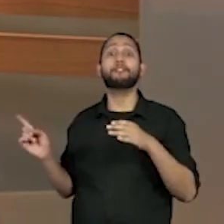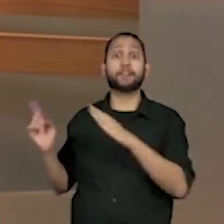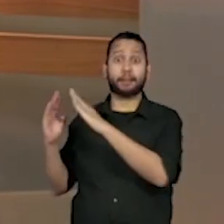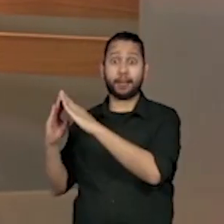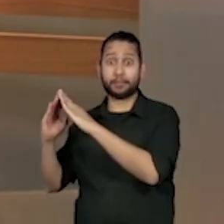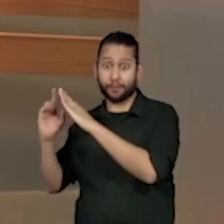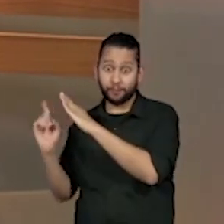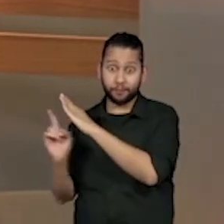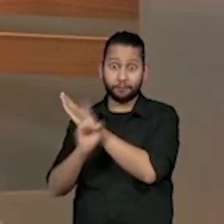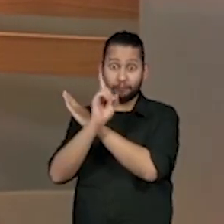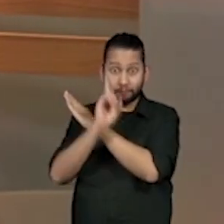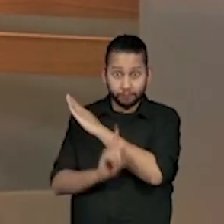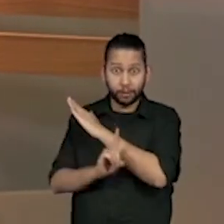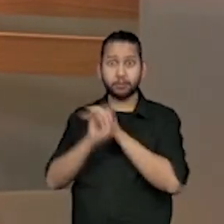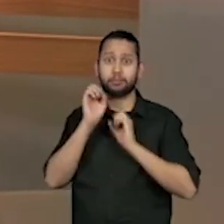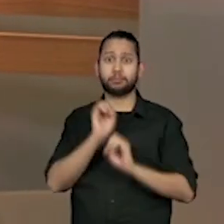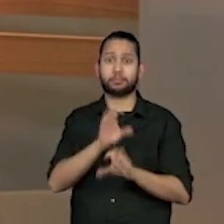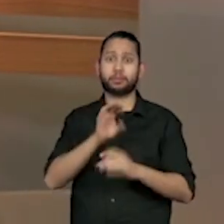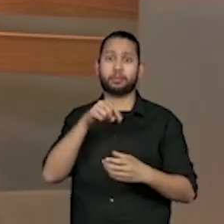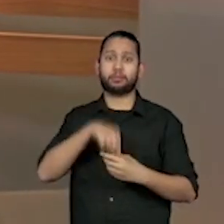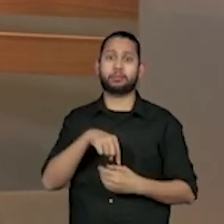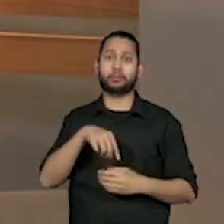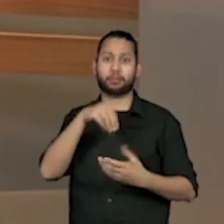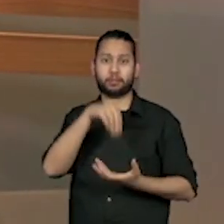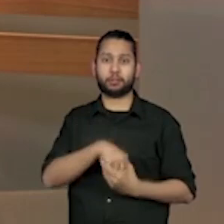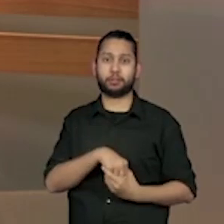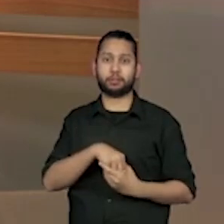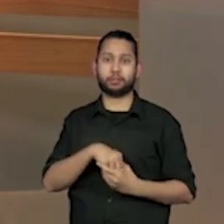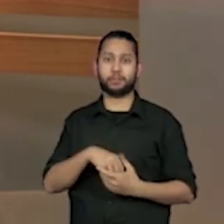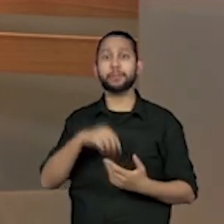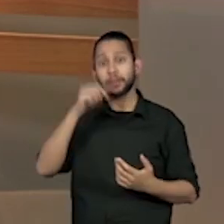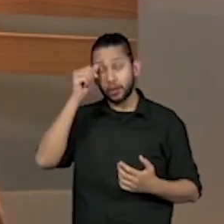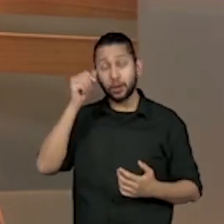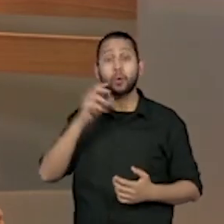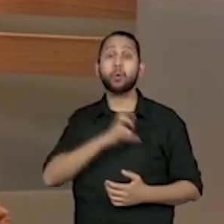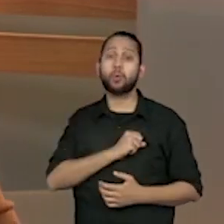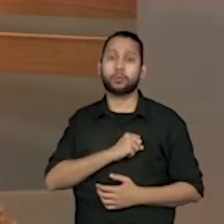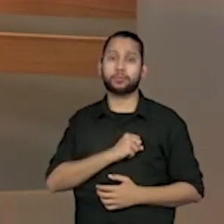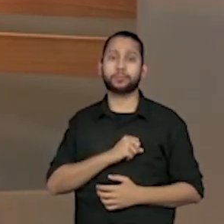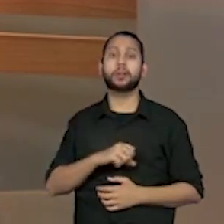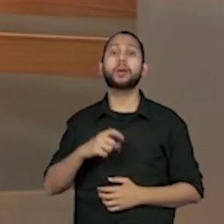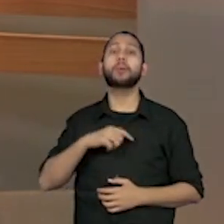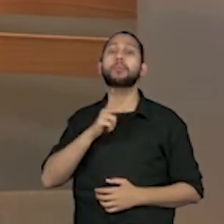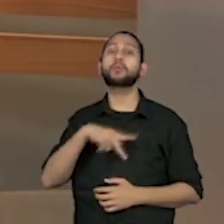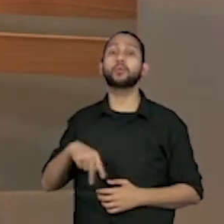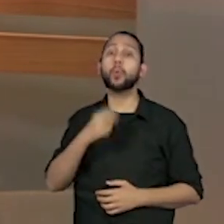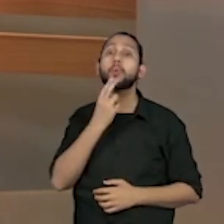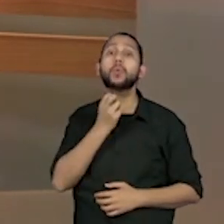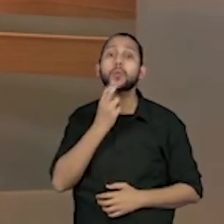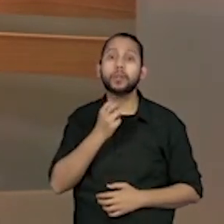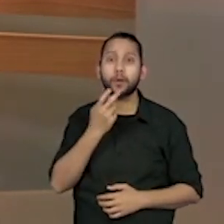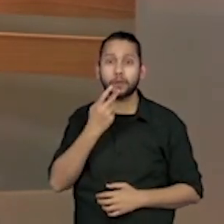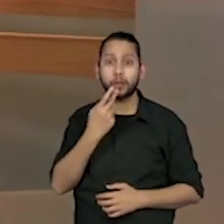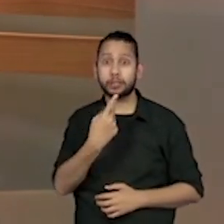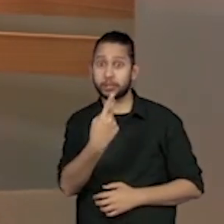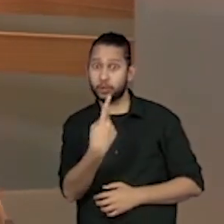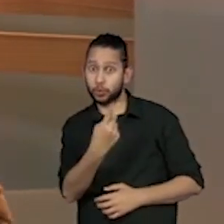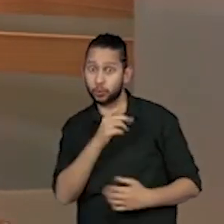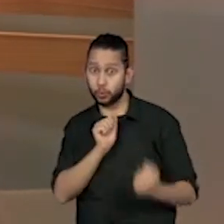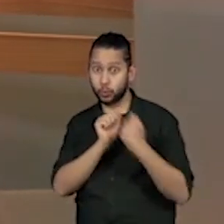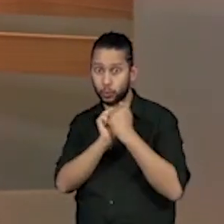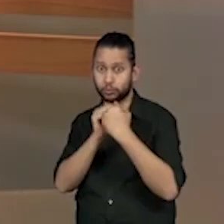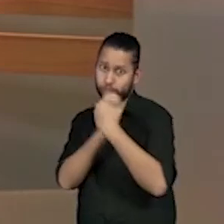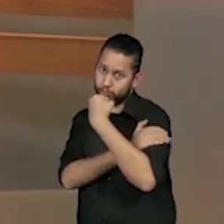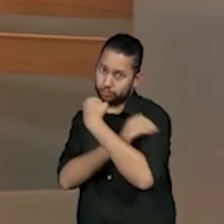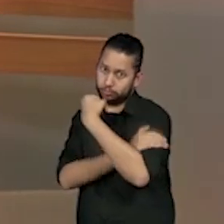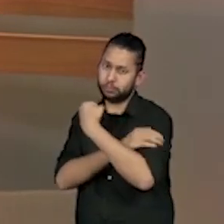galerinha, um pouquinho mais de empatia a todos os professores. Eu gosto muito de uma frase que o professor Rodrigo utiliza, que é juntos somos mais fortes. Então,